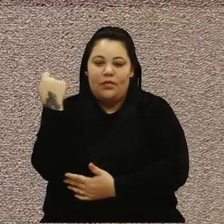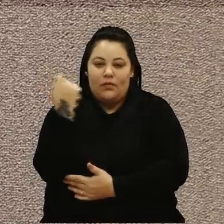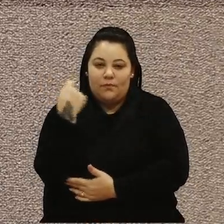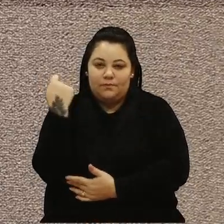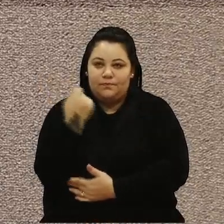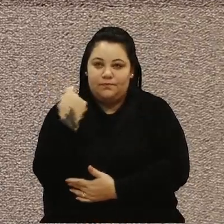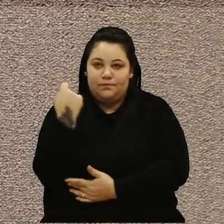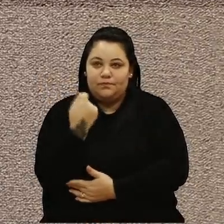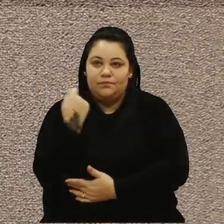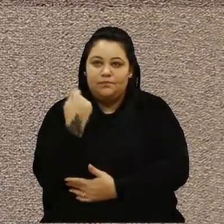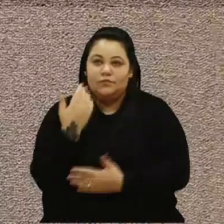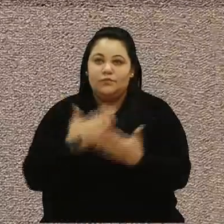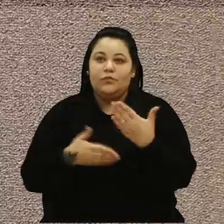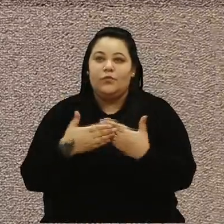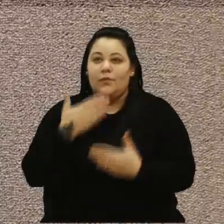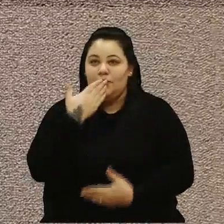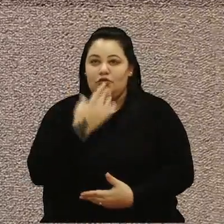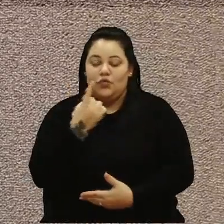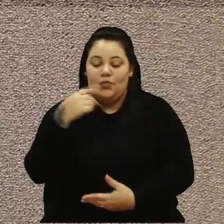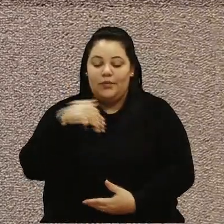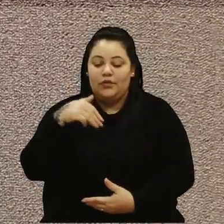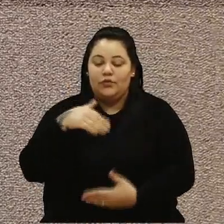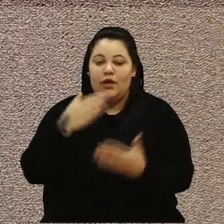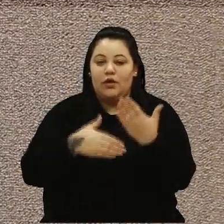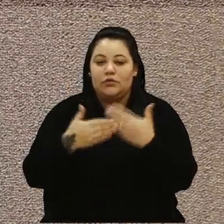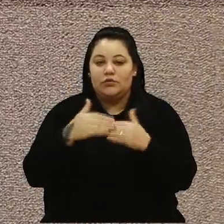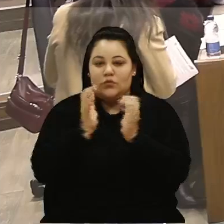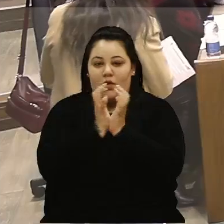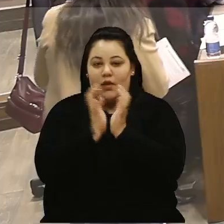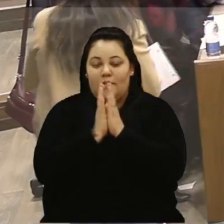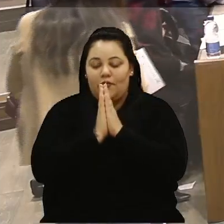Então pediria 1 minuto de silêncio a todos os colegas.